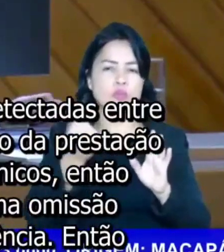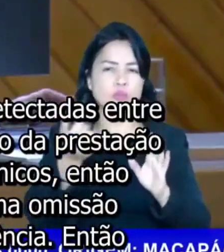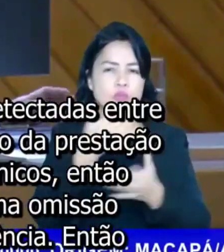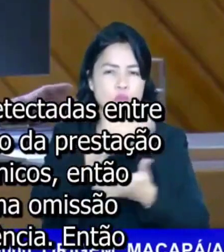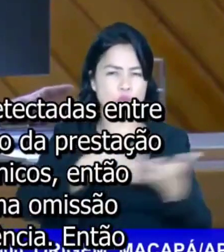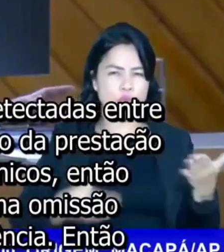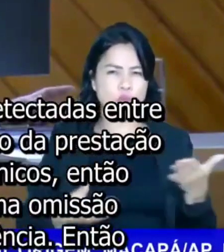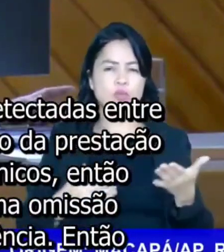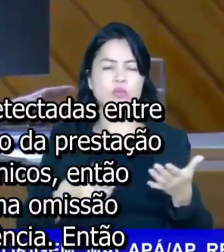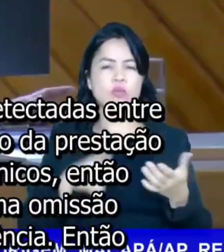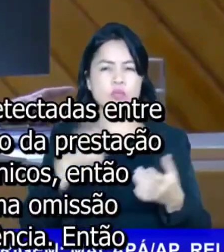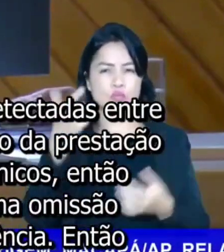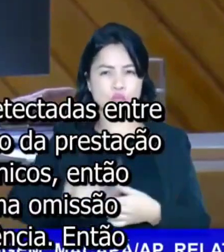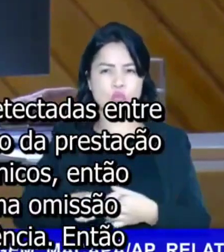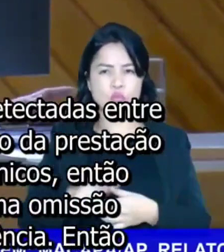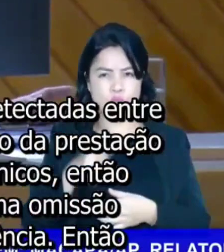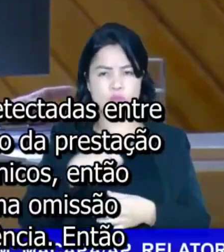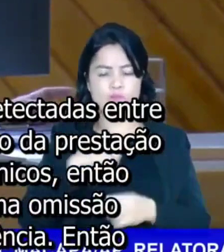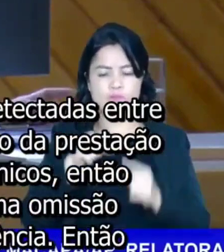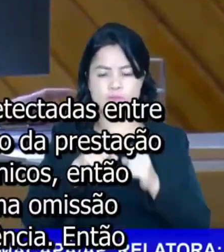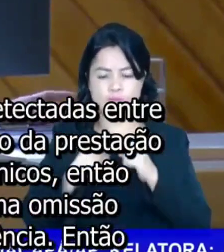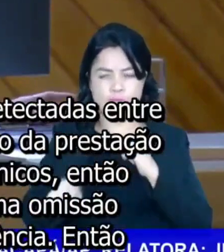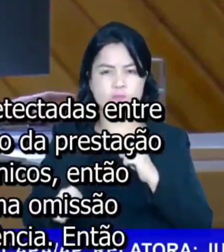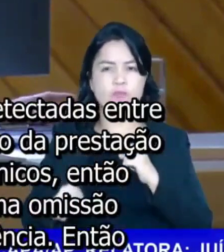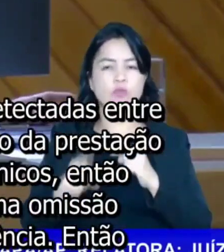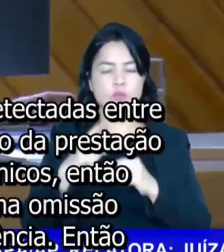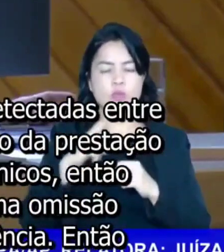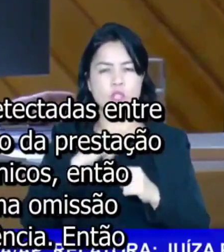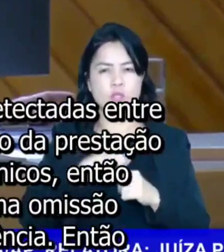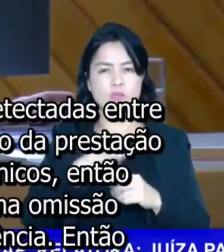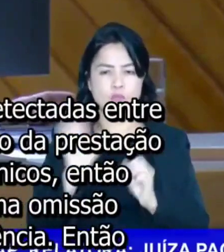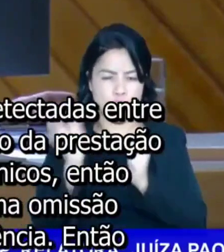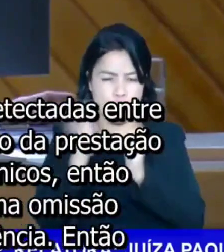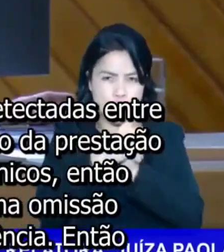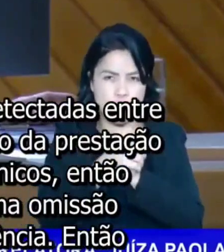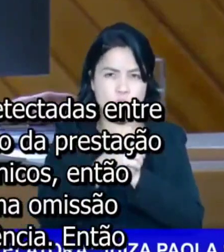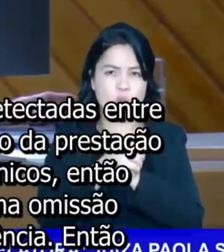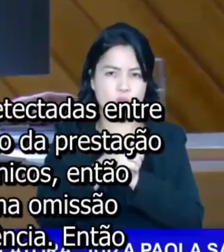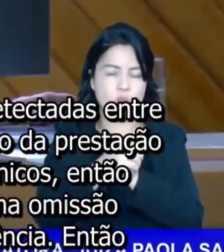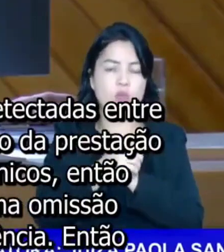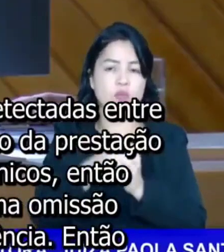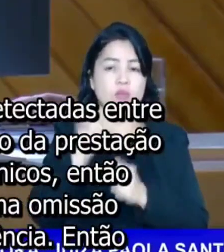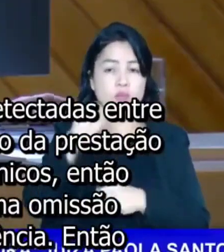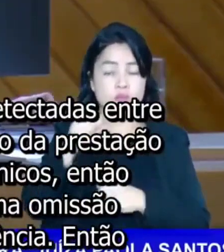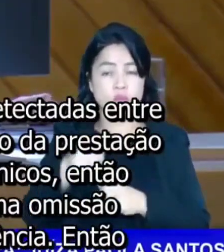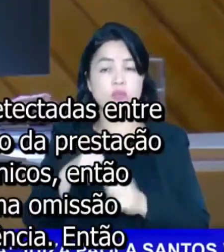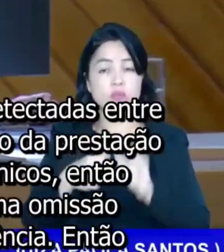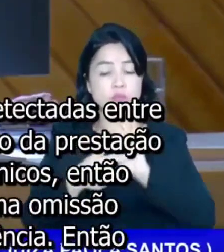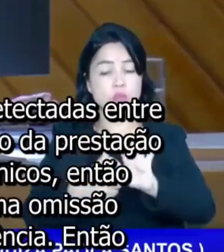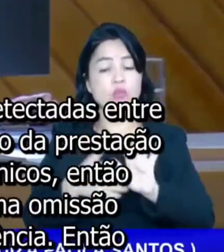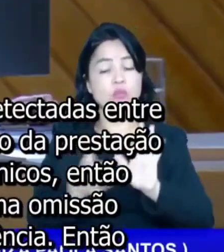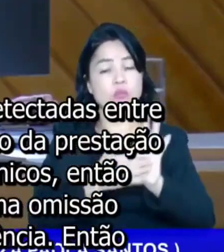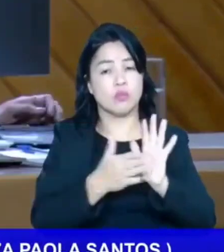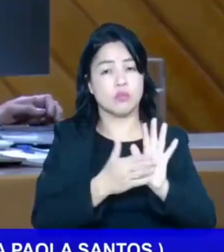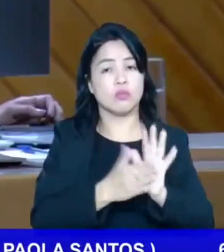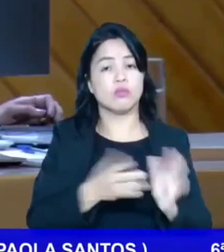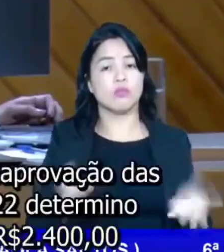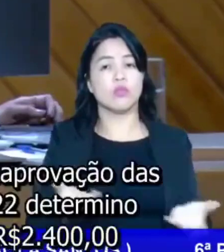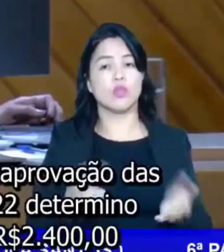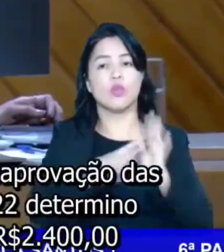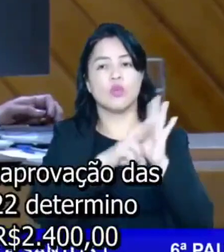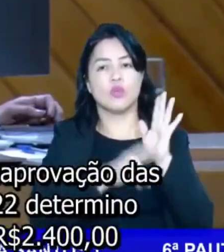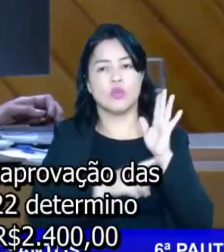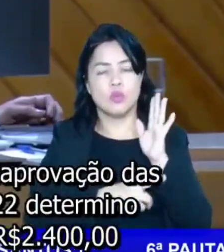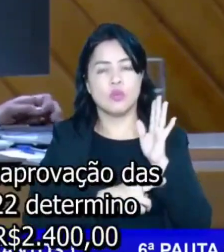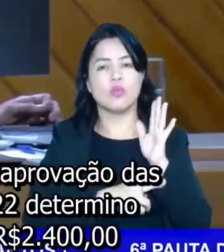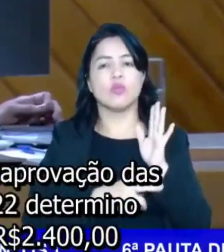Então, novamente, essa inconsistência, ela caracteriza uma omissão e compromete, né, o que dispõe a norma de regência. Então,